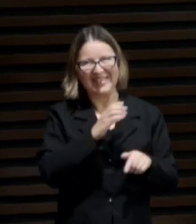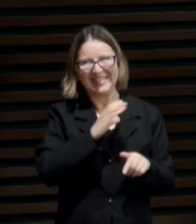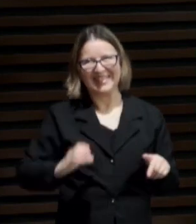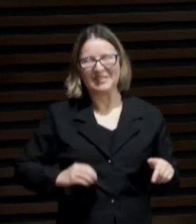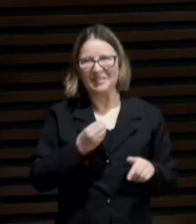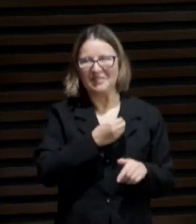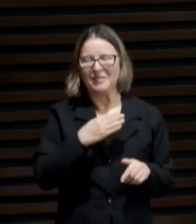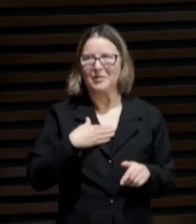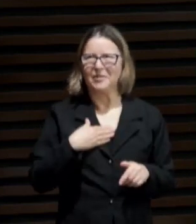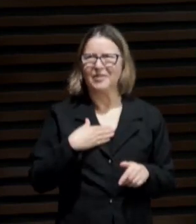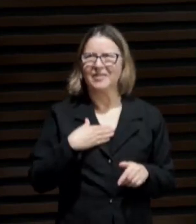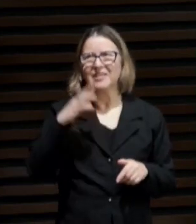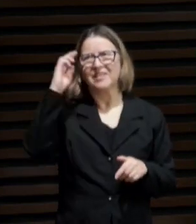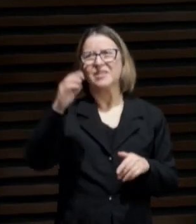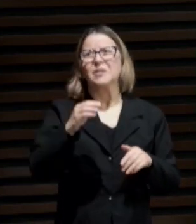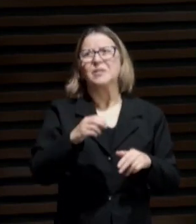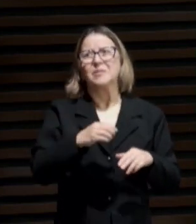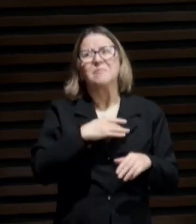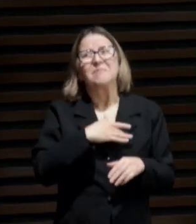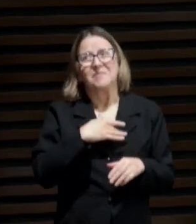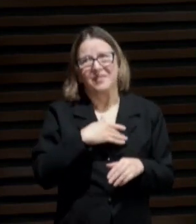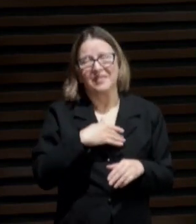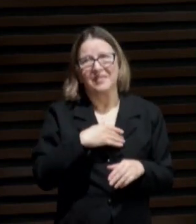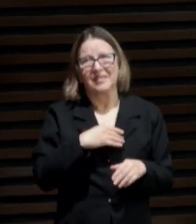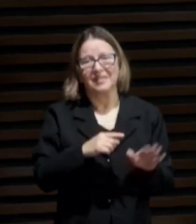se expresse por mim.